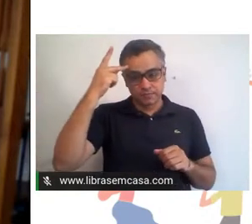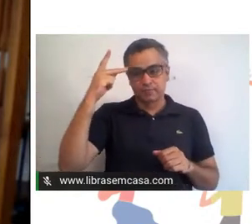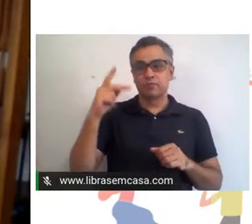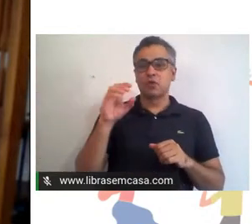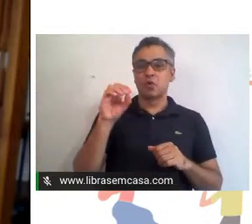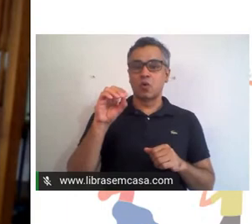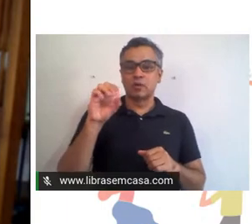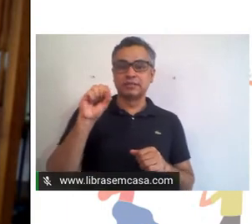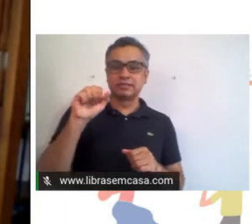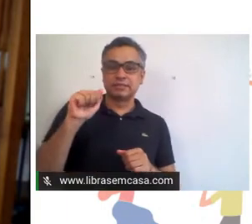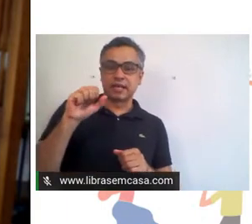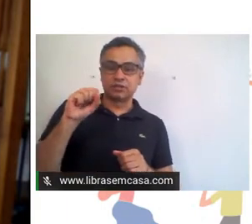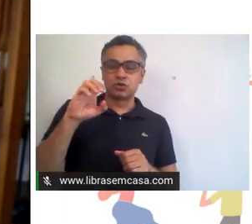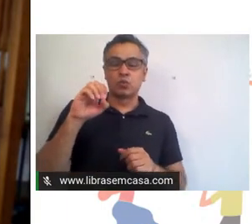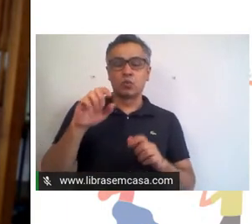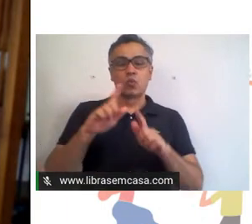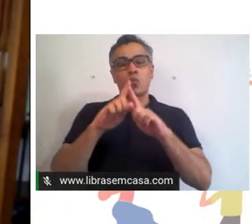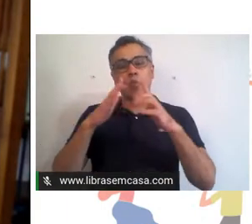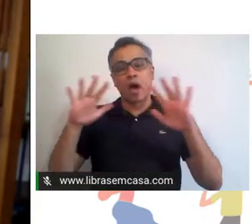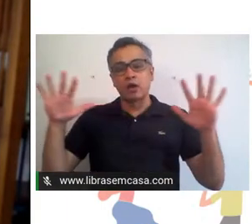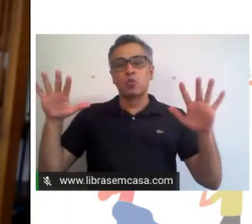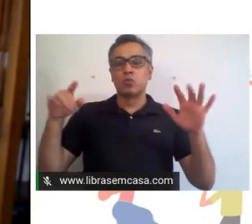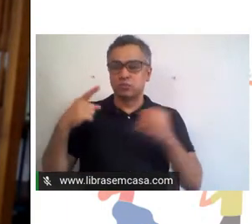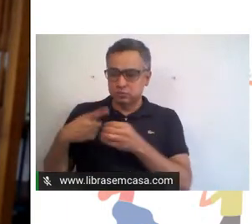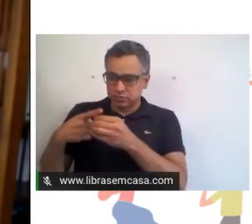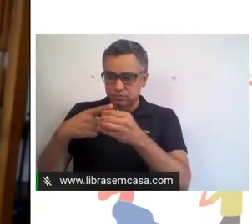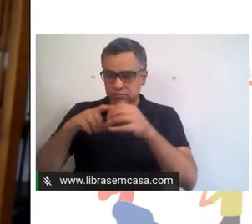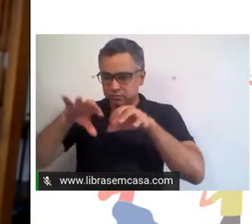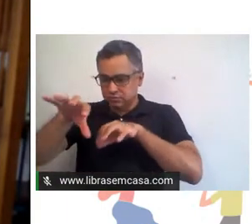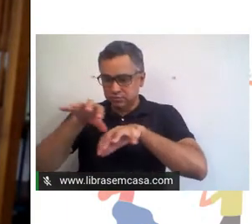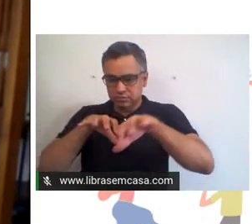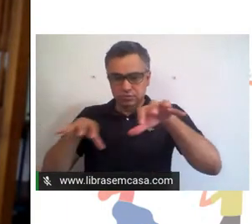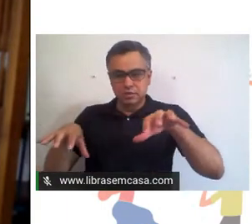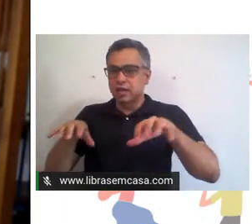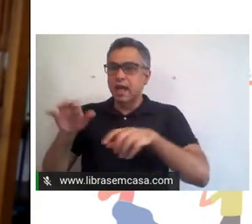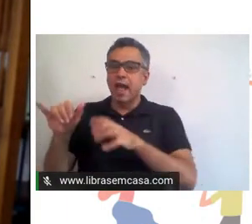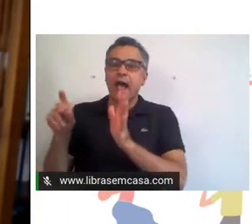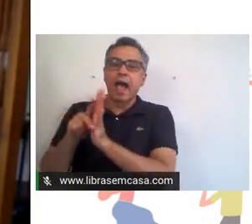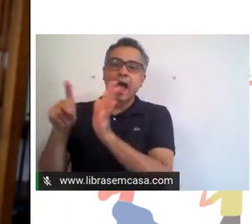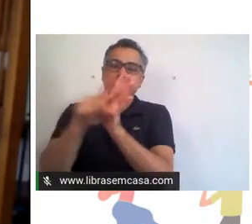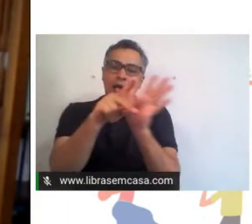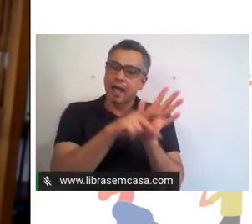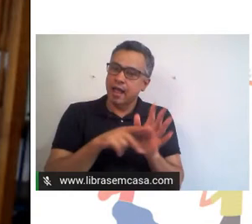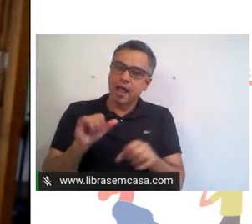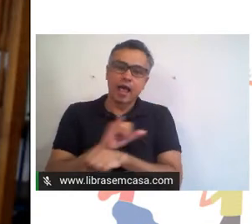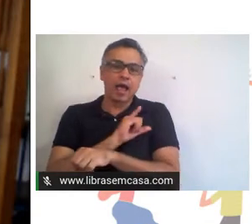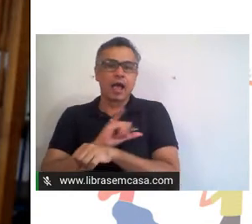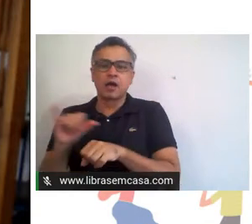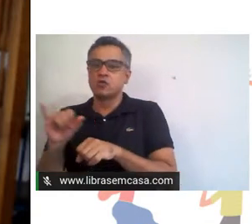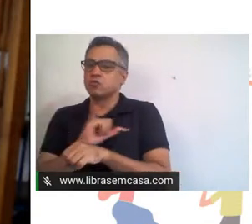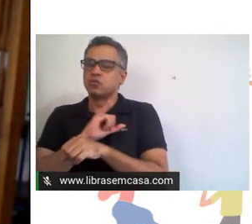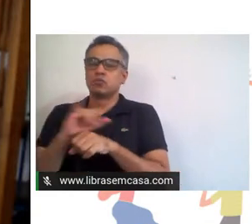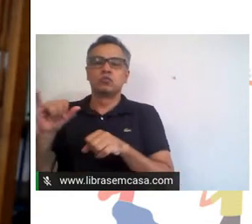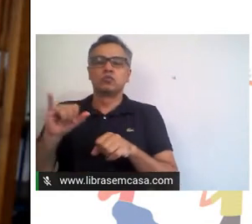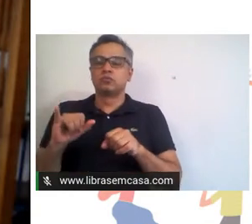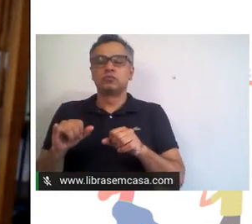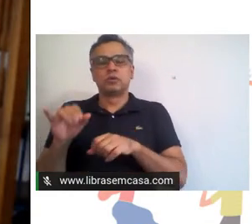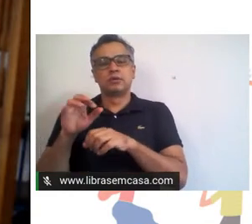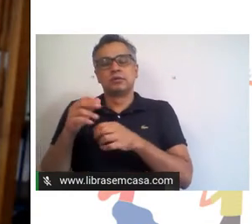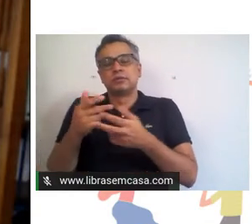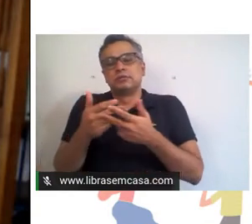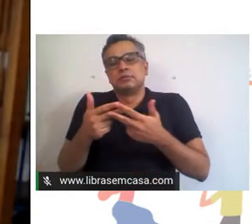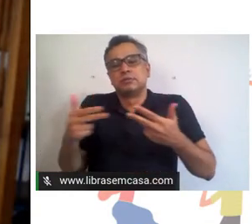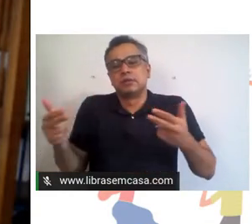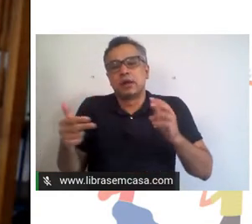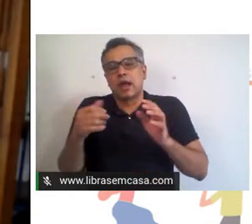Guarulhos definiu outra. Quer dizer, nós não vamos encontrar saídas para uma crise que é global olhando para cada